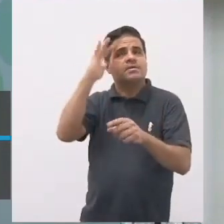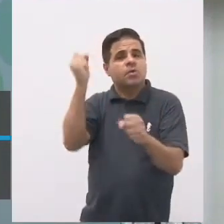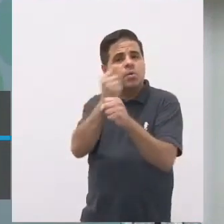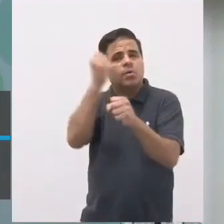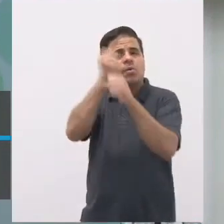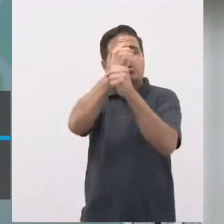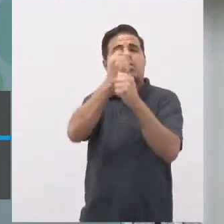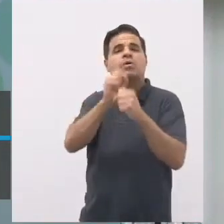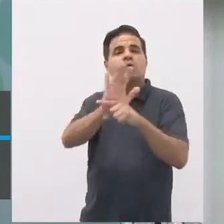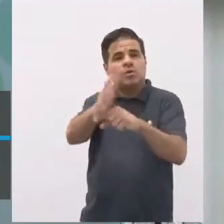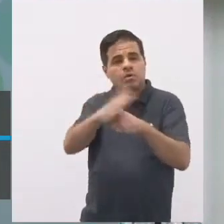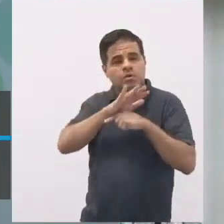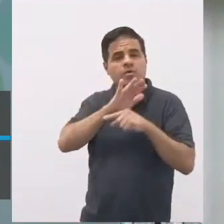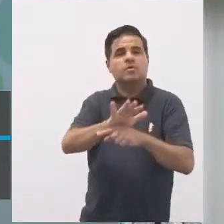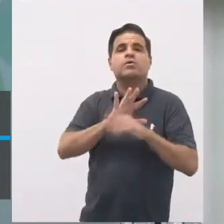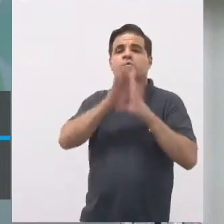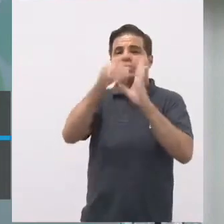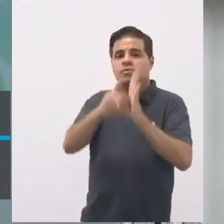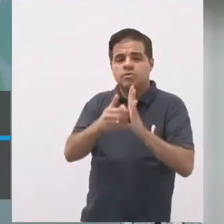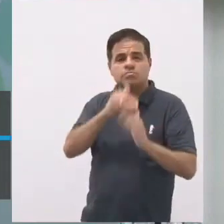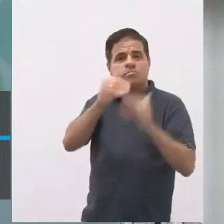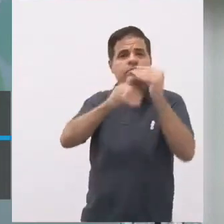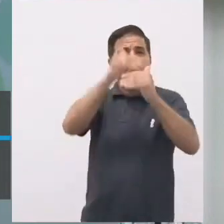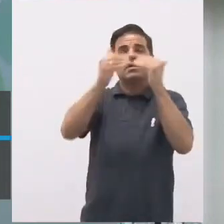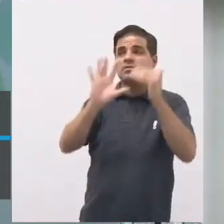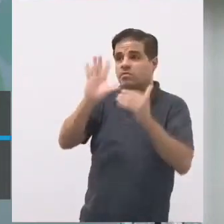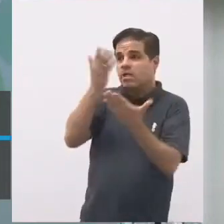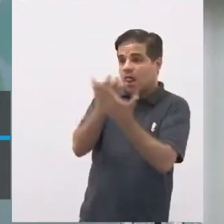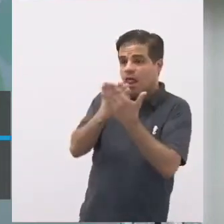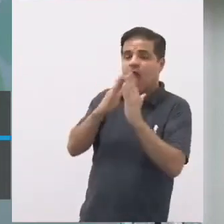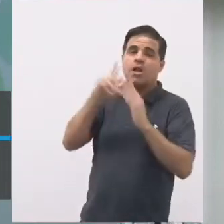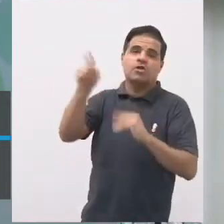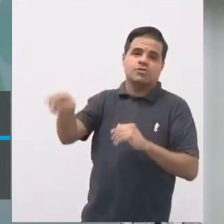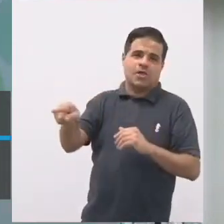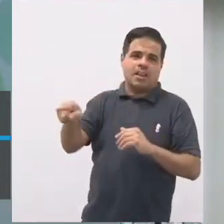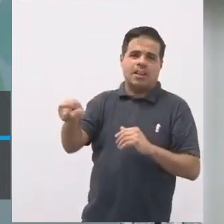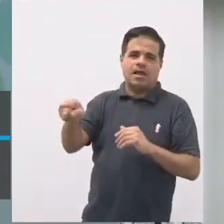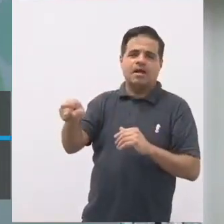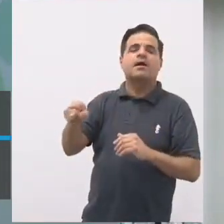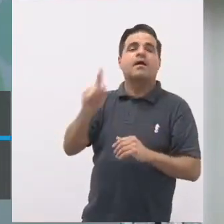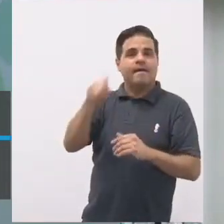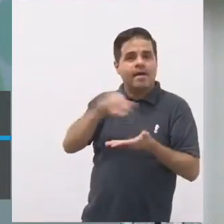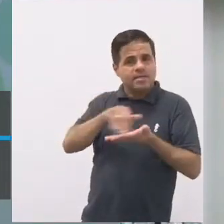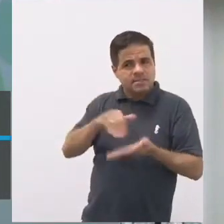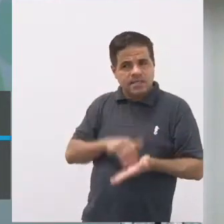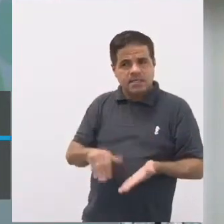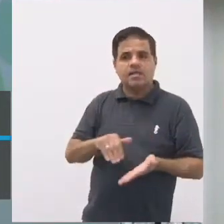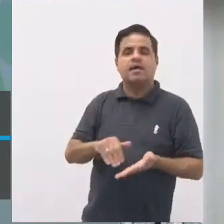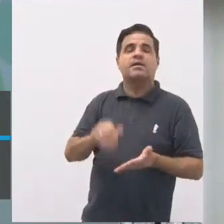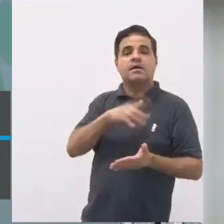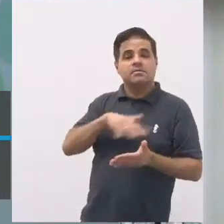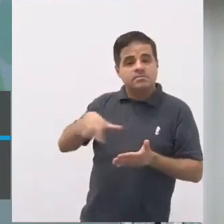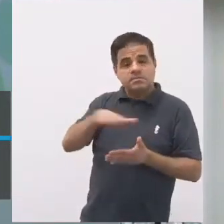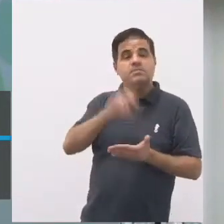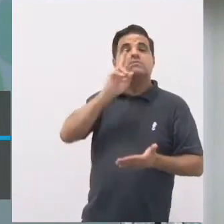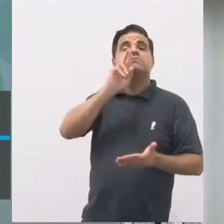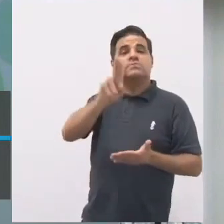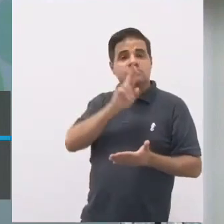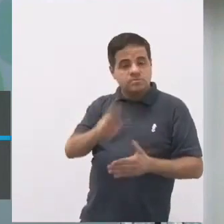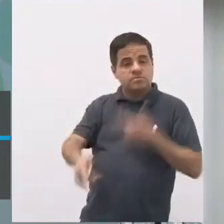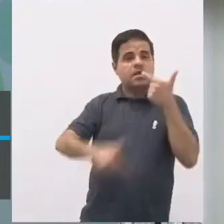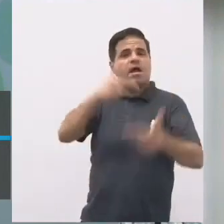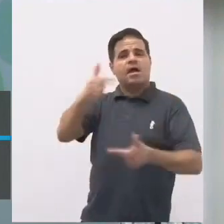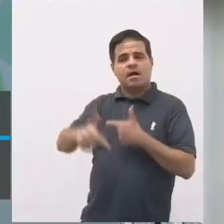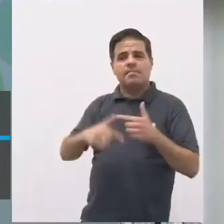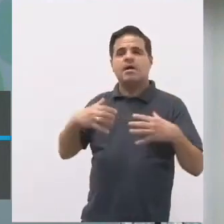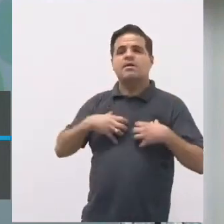construção colaborativa. Todo esse processo acontece na escola e a secretaria, em cima desses resultados, trabalha